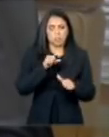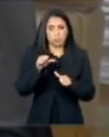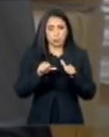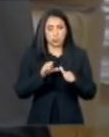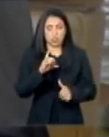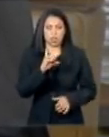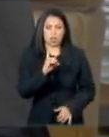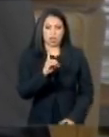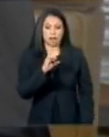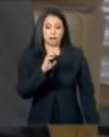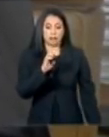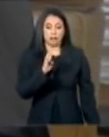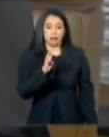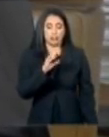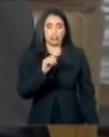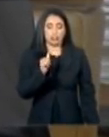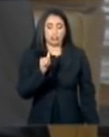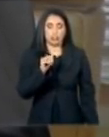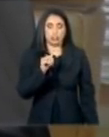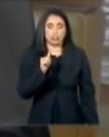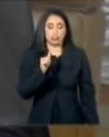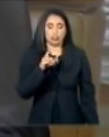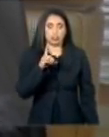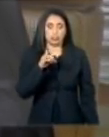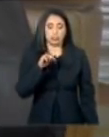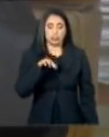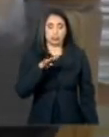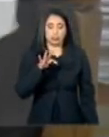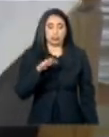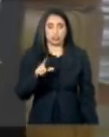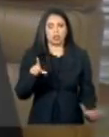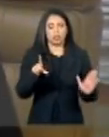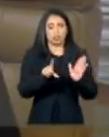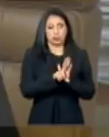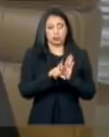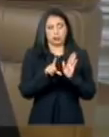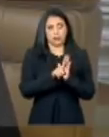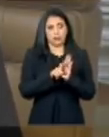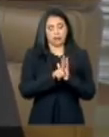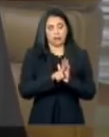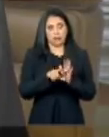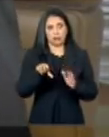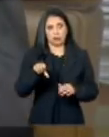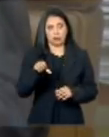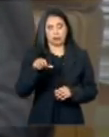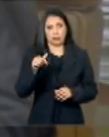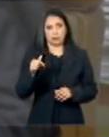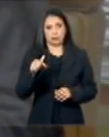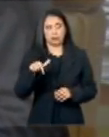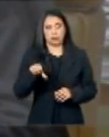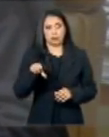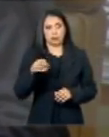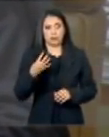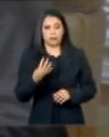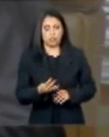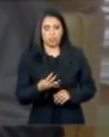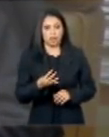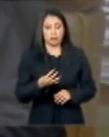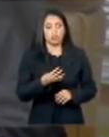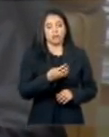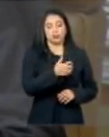previsto no artigo 54 da lei 9784 99 e é claro a razão